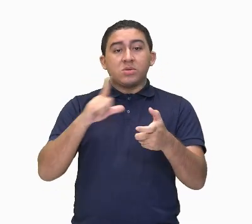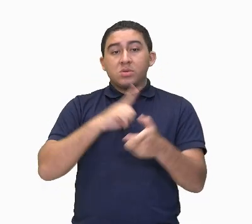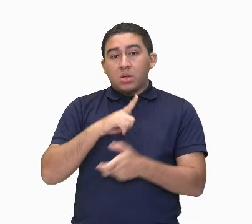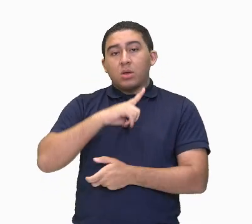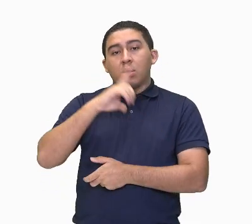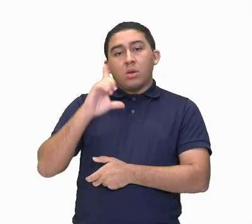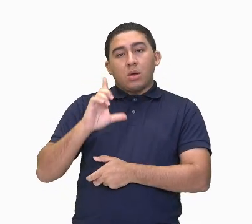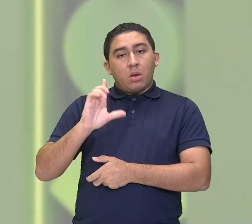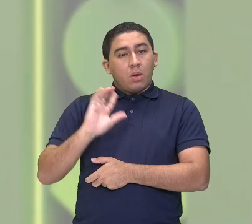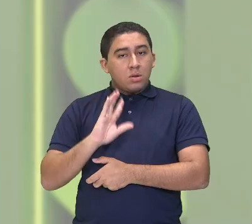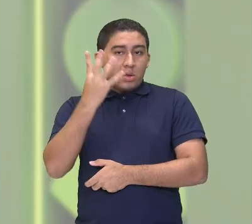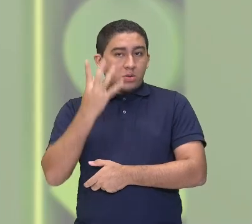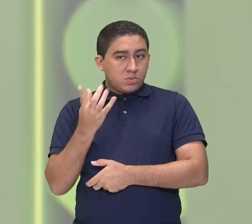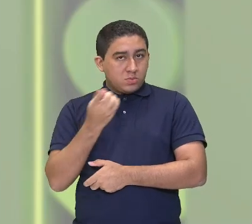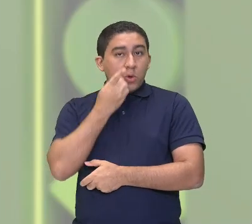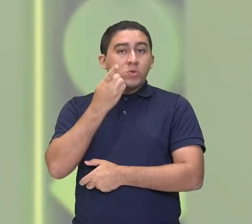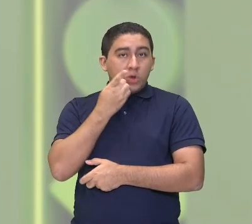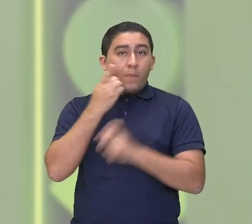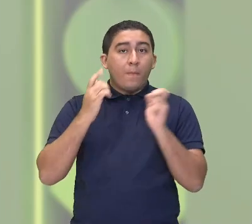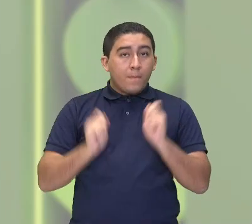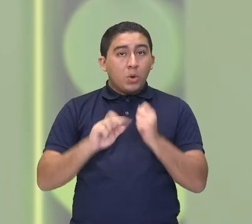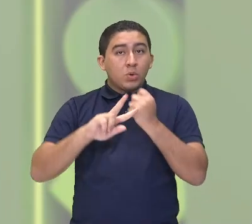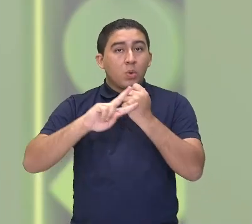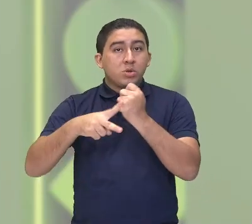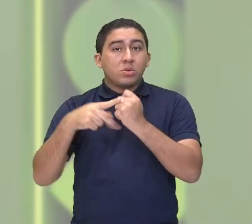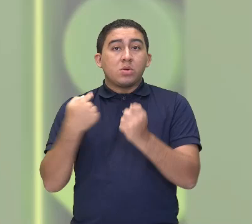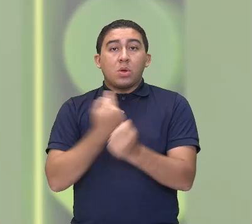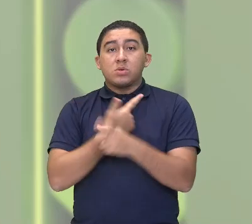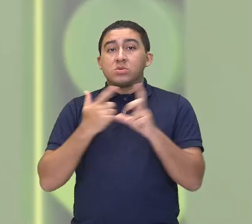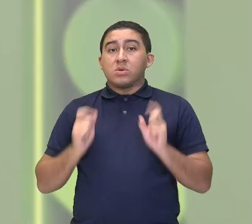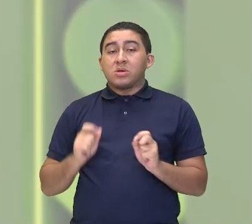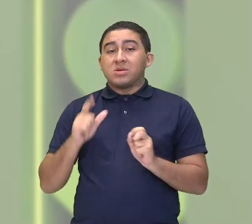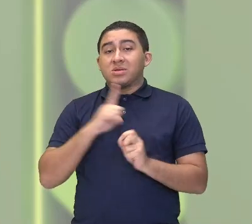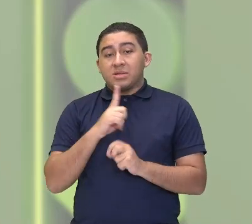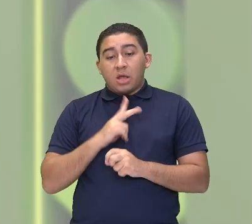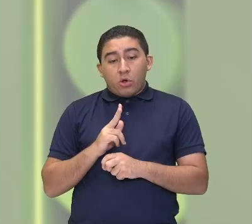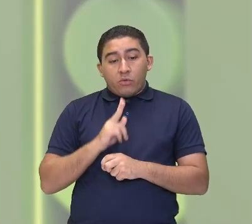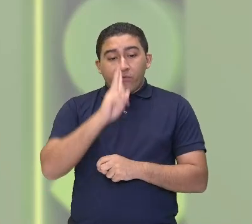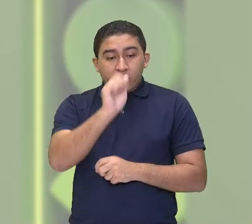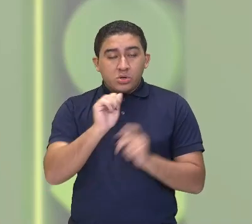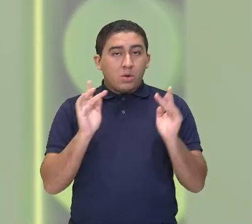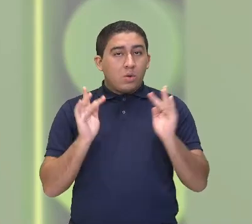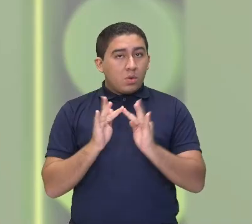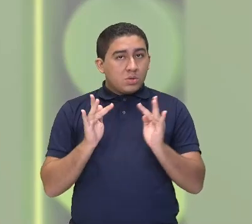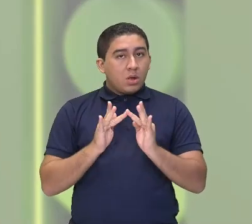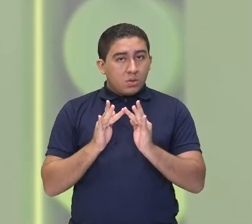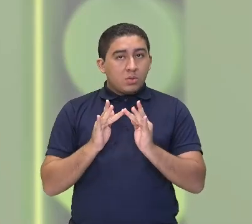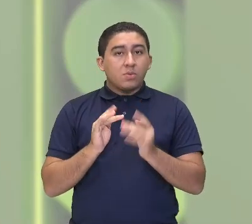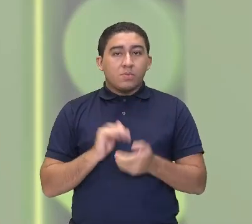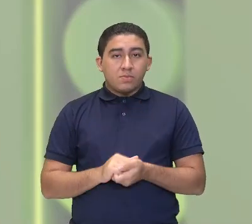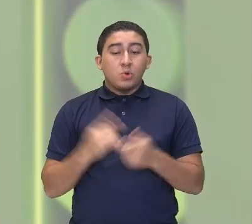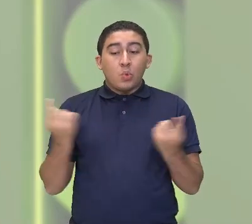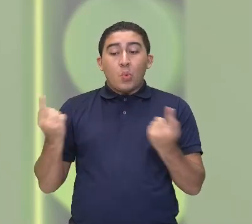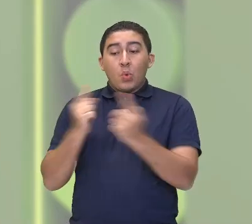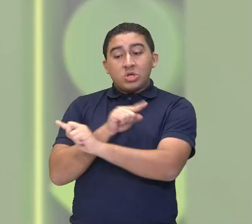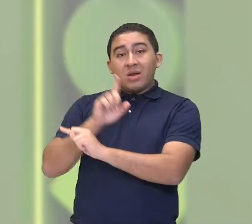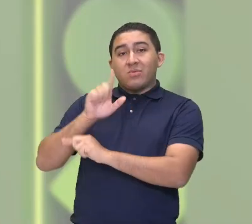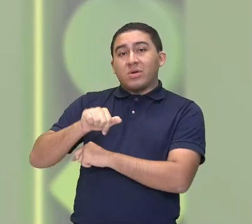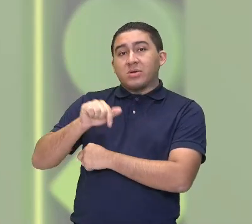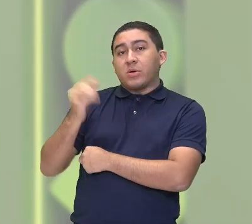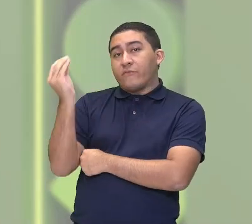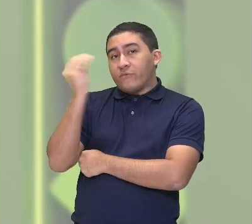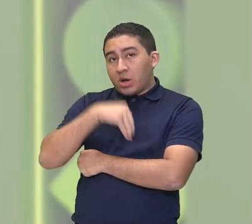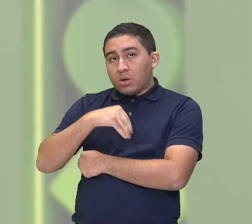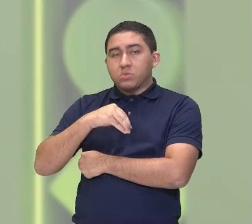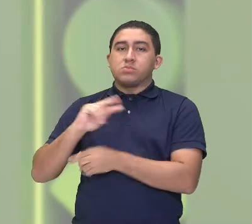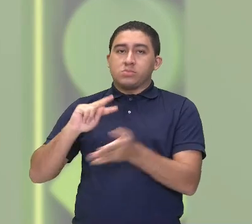realizadas constantemente, né? Que pode nos levar ali a um reforço dessas conexões. E no caso contrário, pode levar ao enfraquecimento,